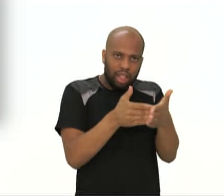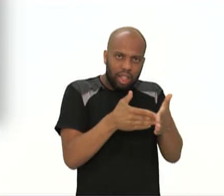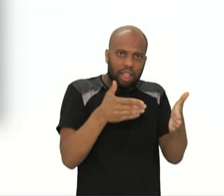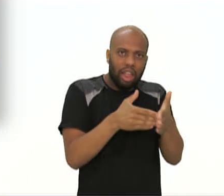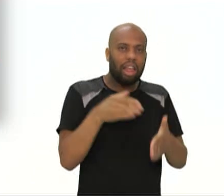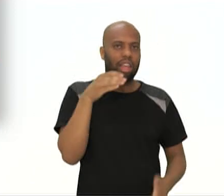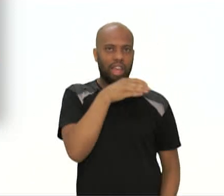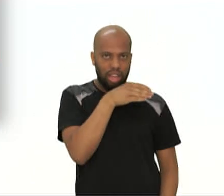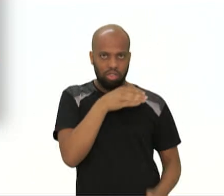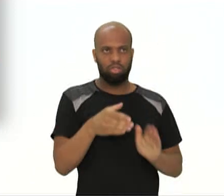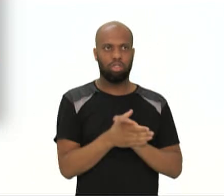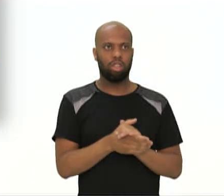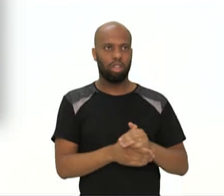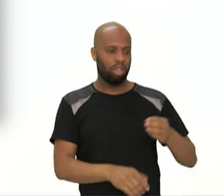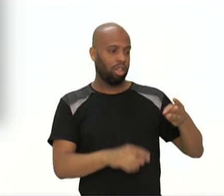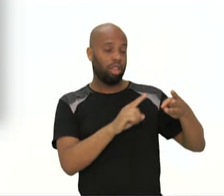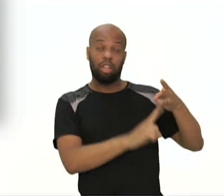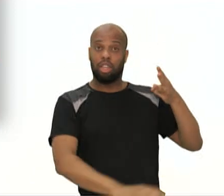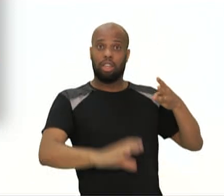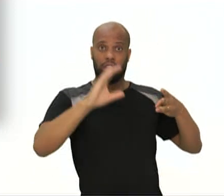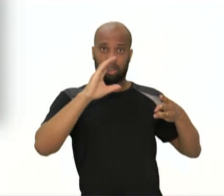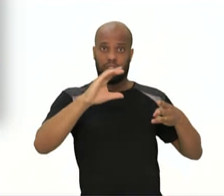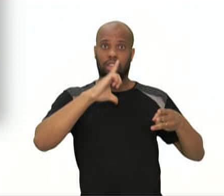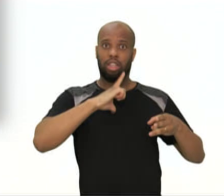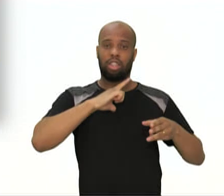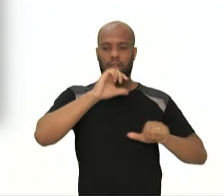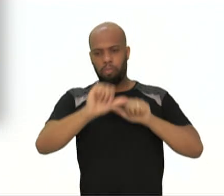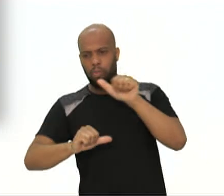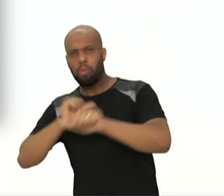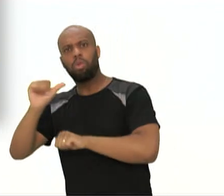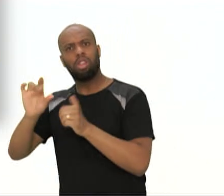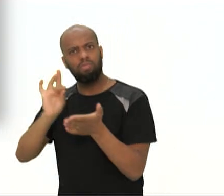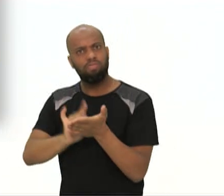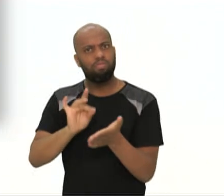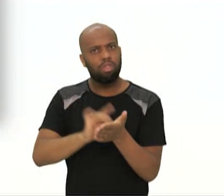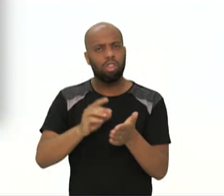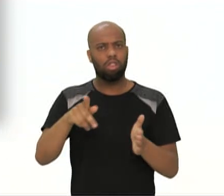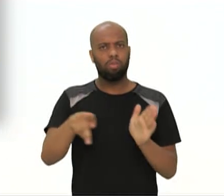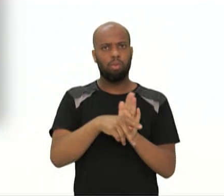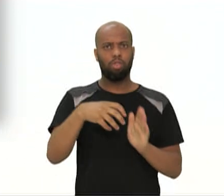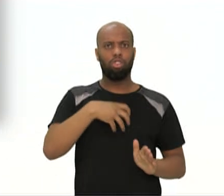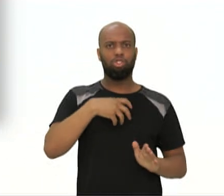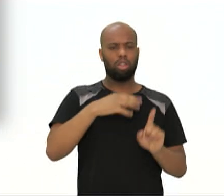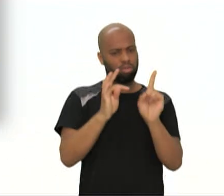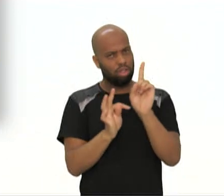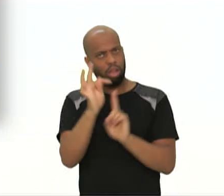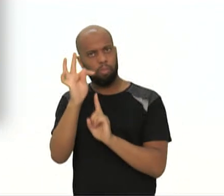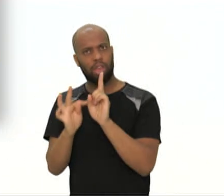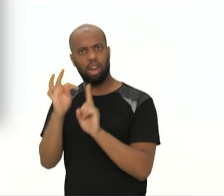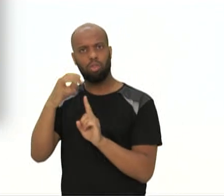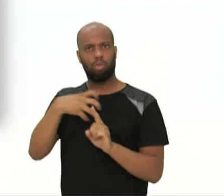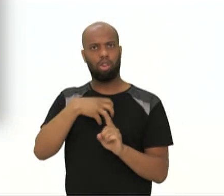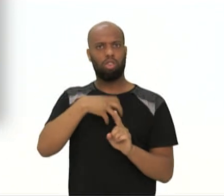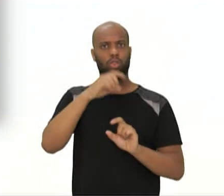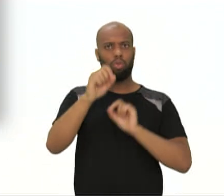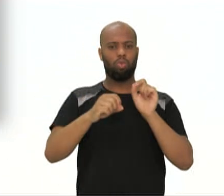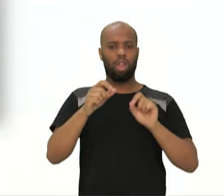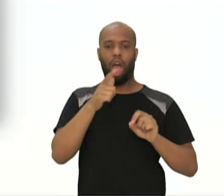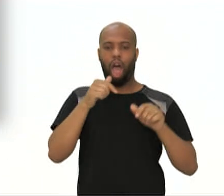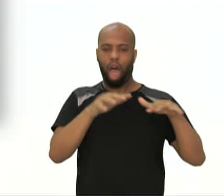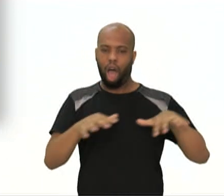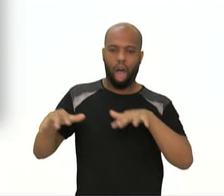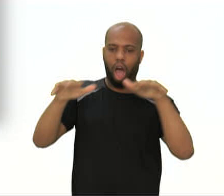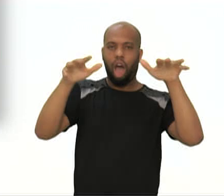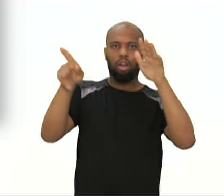de ar quente. Letra C. Alterações significativas na distribuição da temperatura da superfície da água